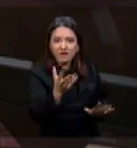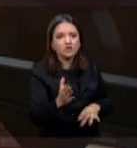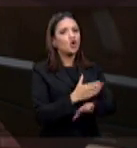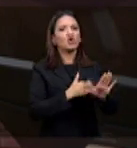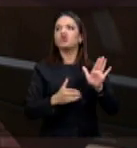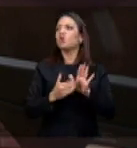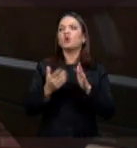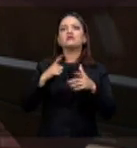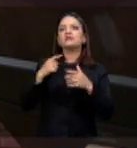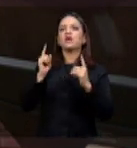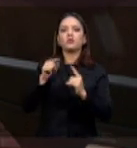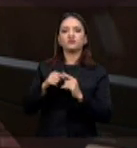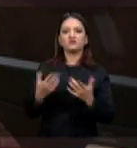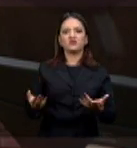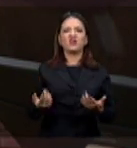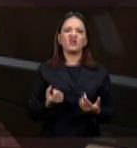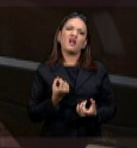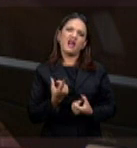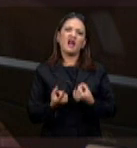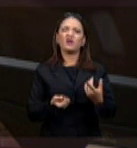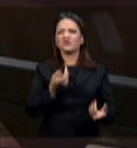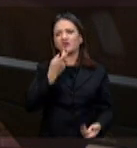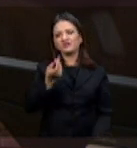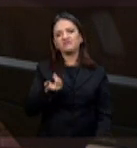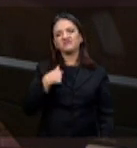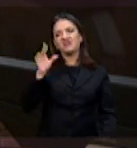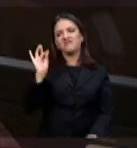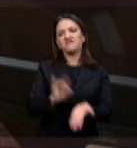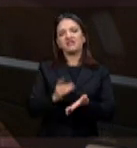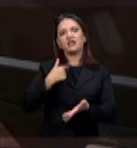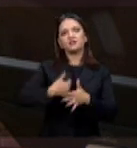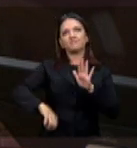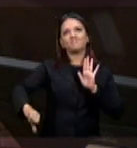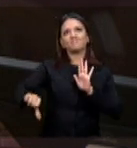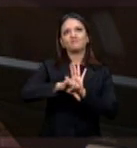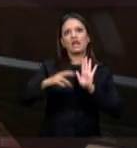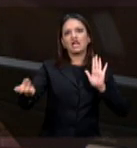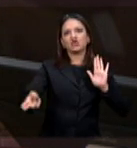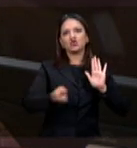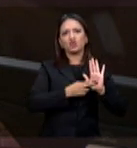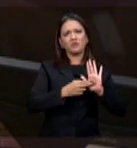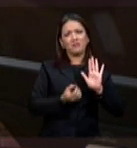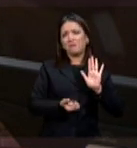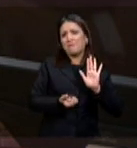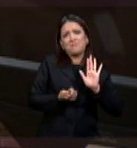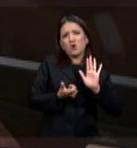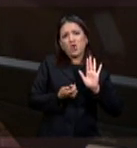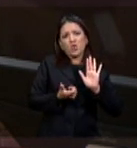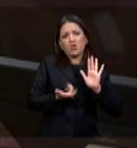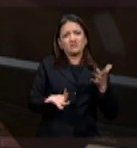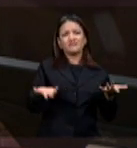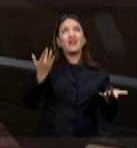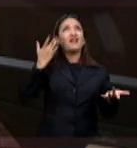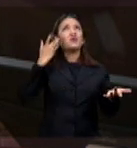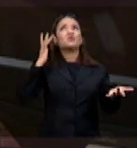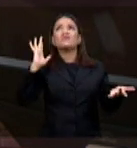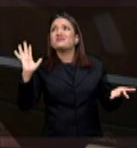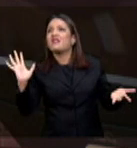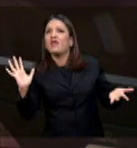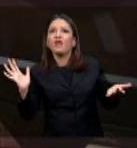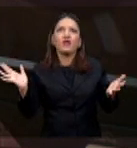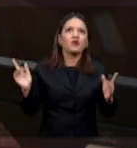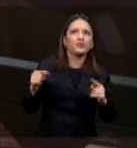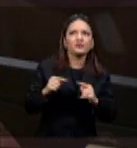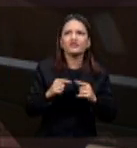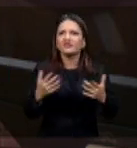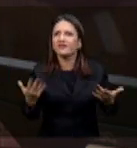desculpa. São raros os que dizem, olha, realmente eu cometi esse crime. E sempre com uma coisa muito vaga. Eu não sei o que que me levou a fazer isso.